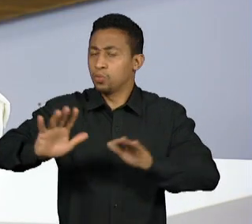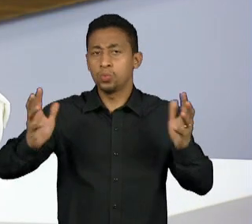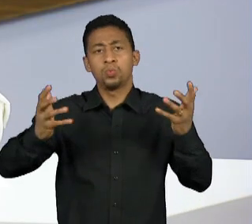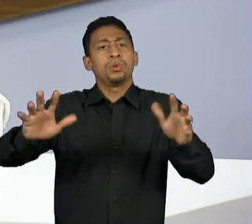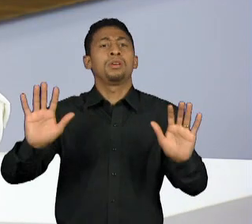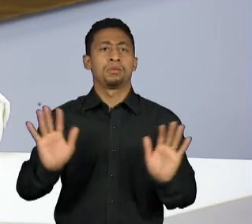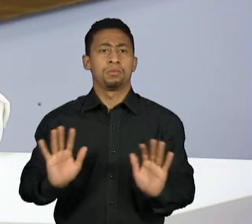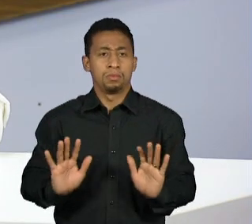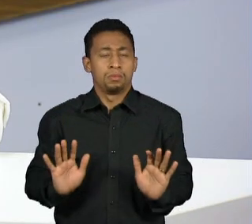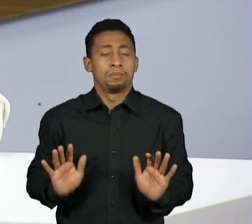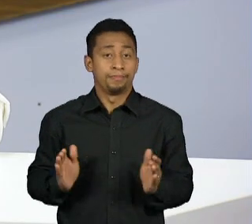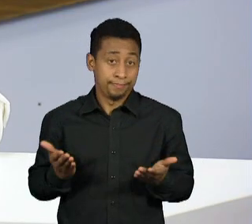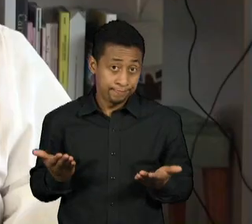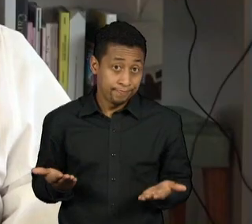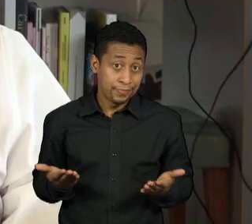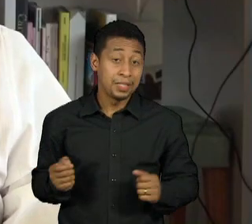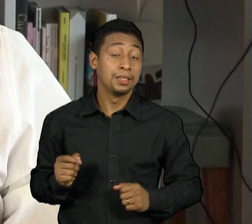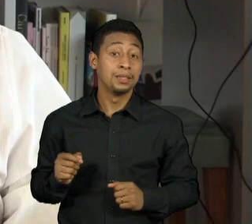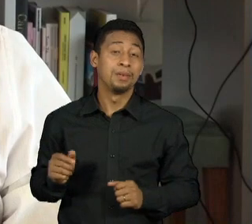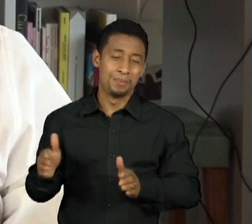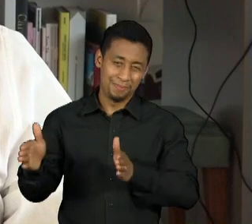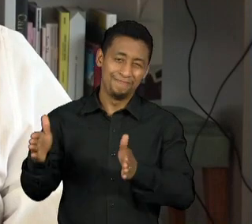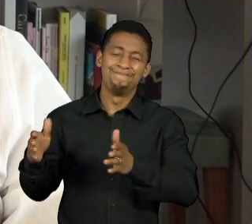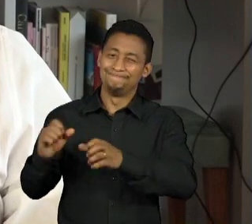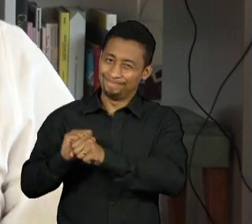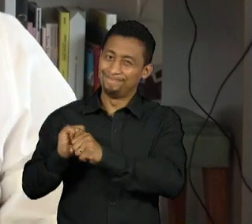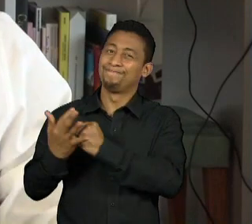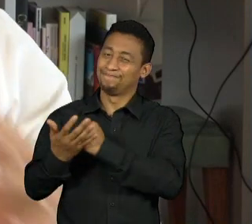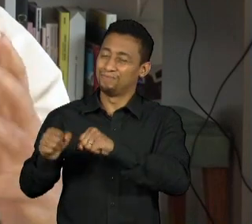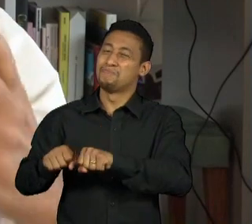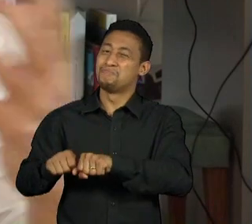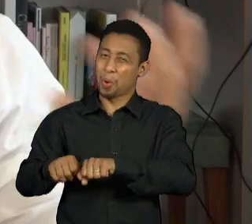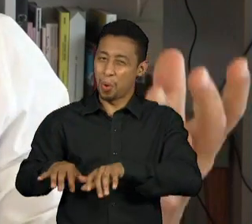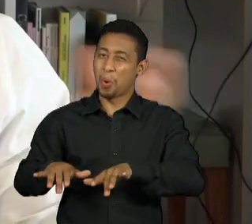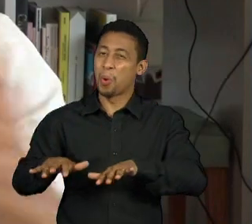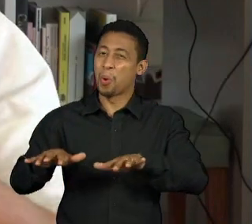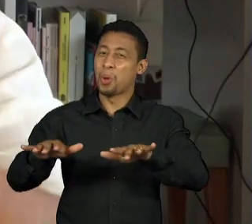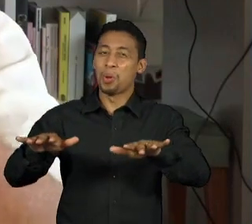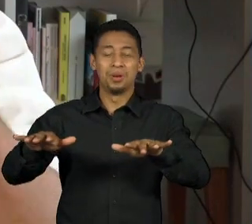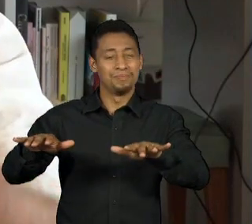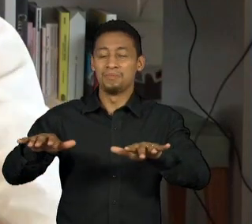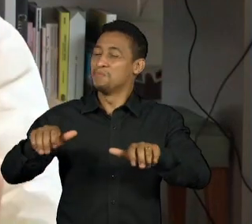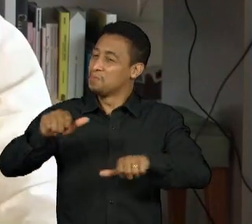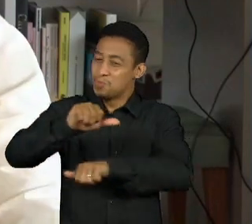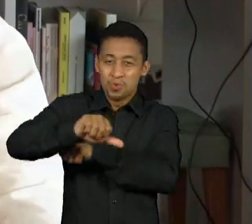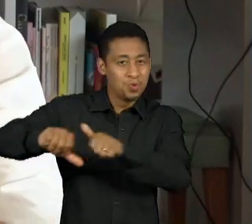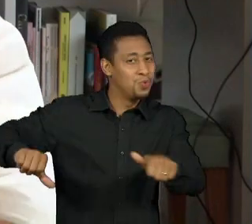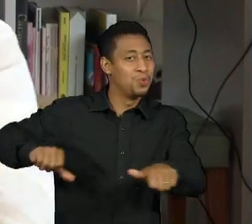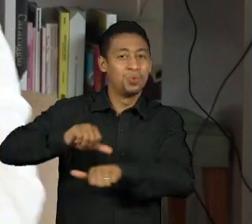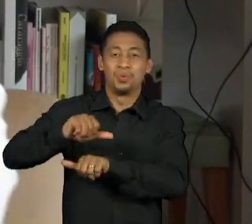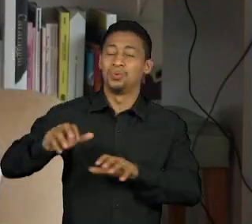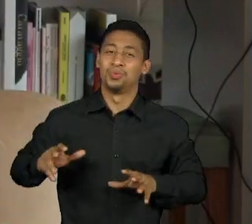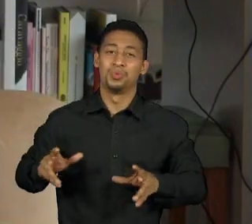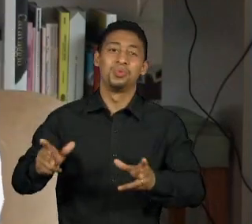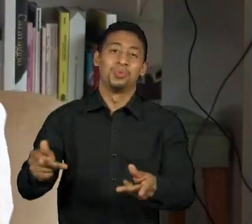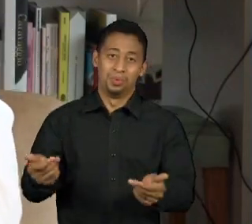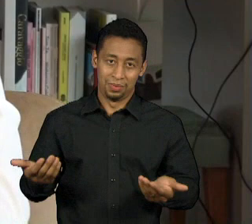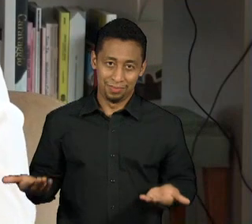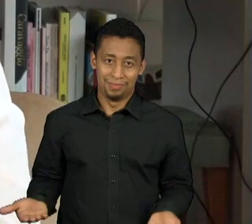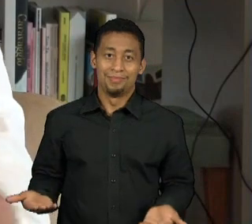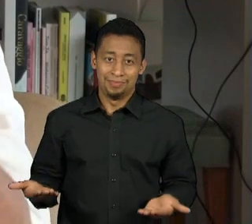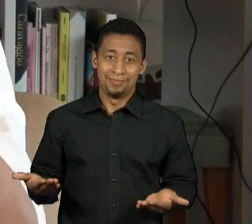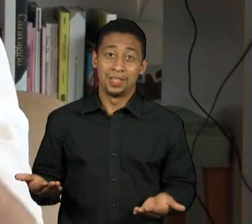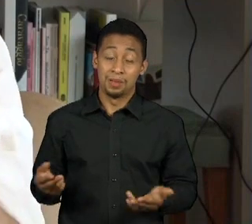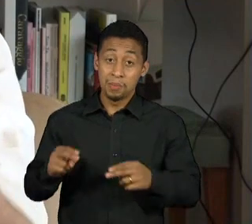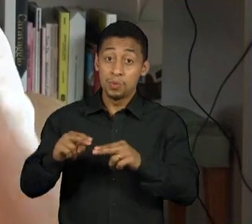Então, mas o que a pandemia é de outra ordem. É isso um pouco que a peça, o sentido da peça,